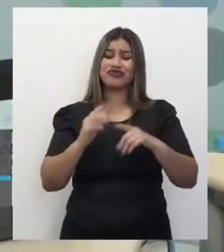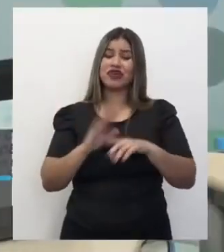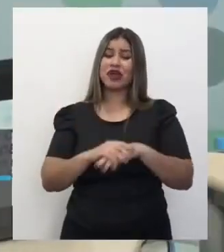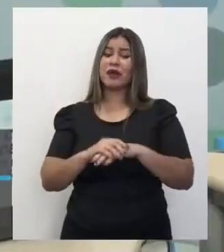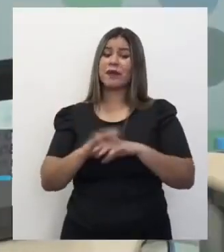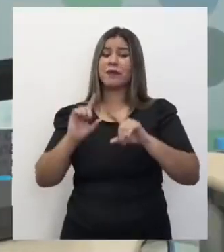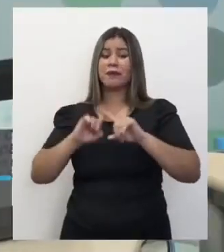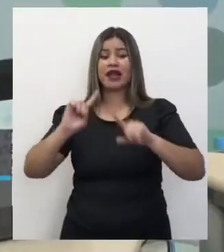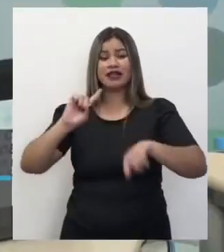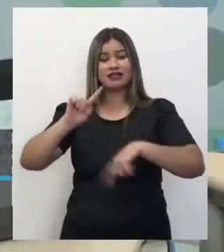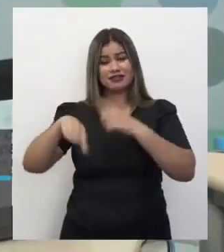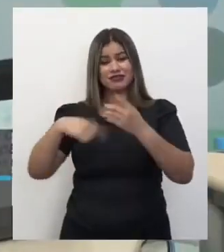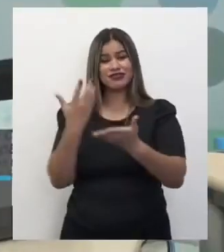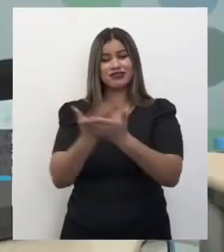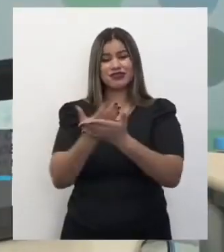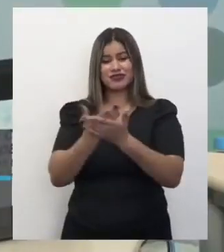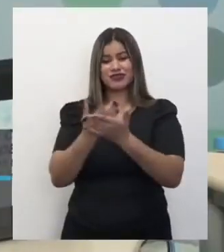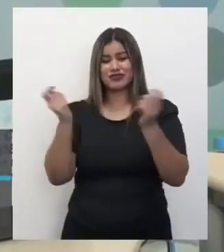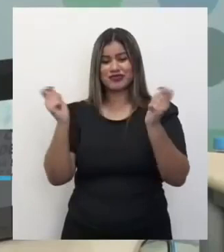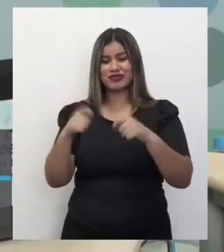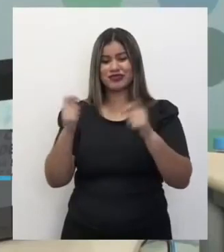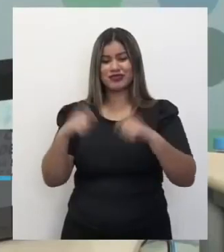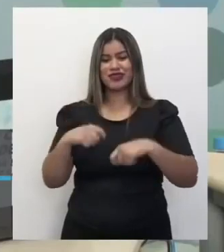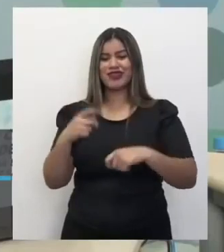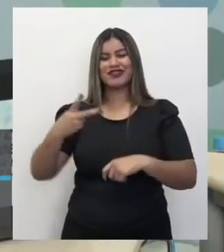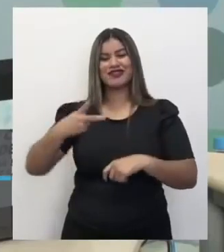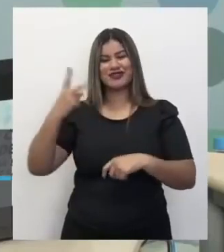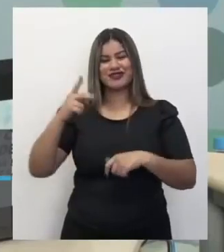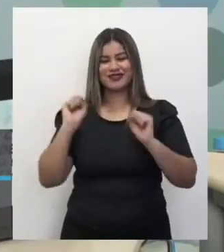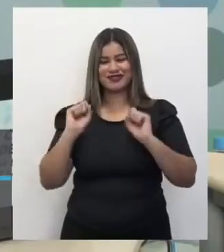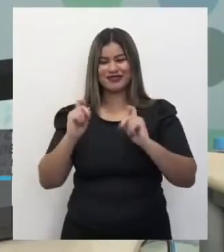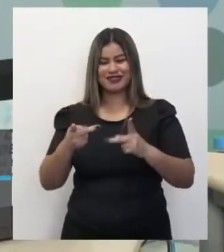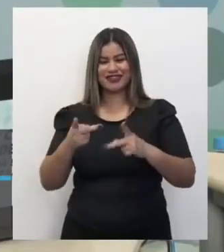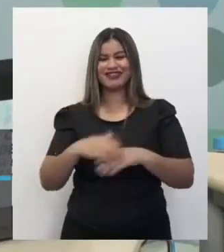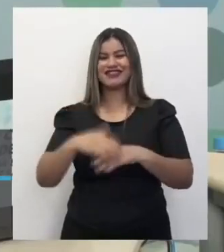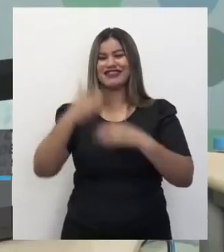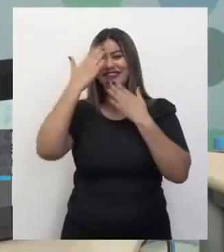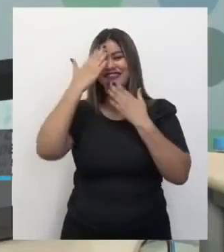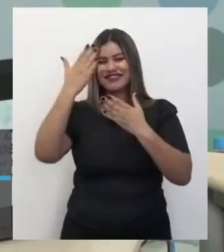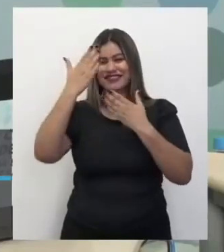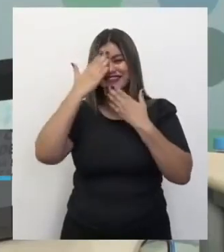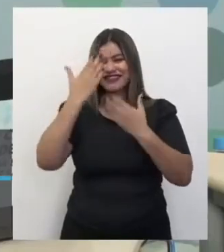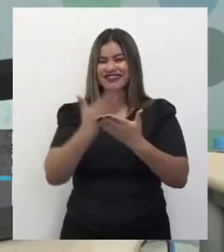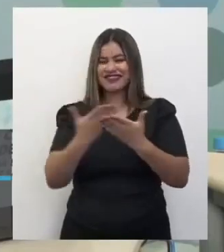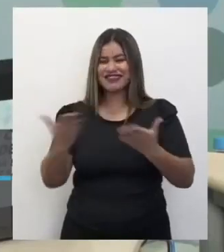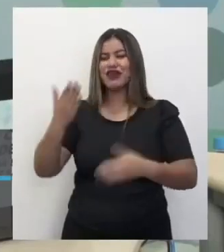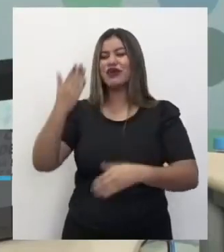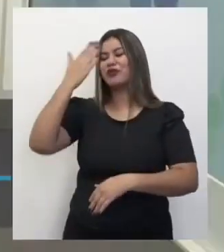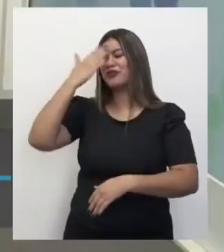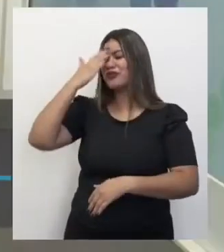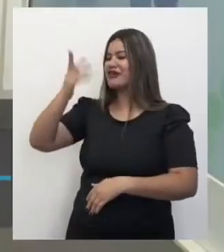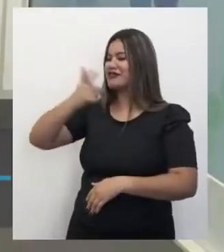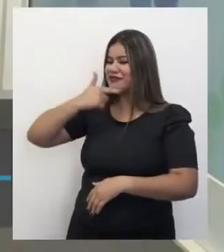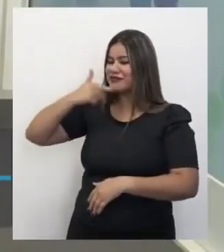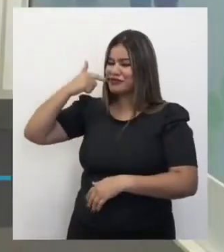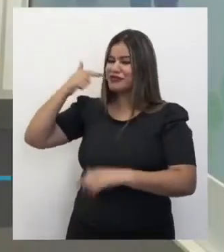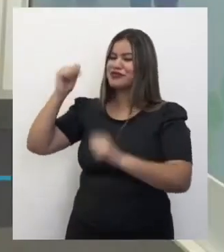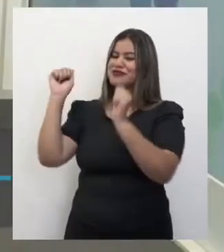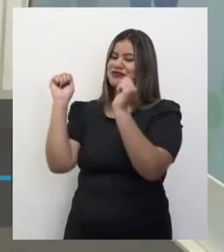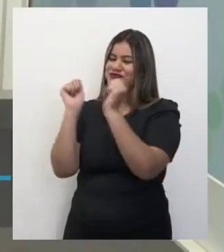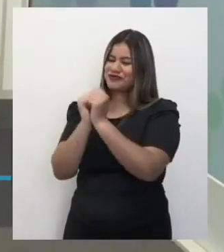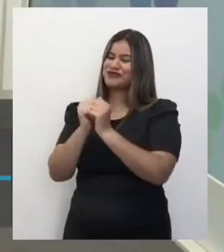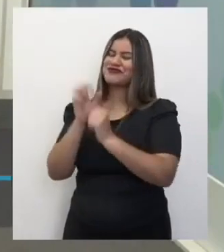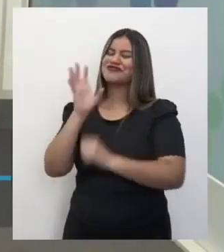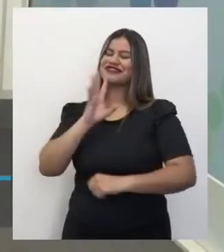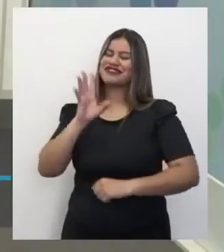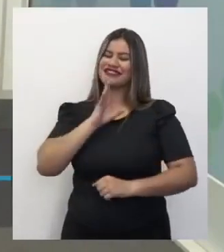vai deixar isso para uma outra aula. A gente vai continuar a fazer a parte 2, ok? Obrigada a vocês, obrigada a Boca, obrigada mesmo, foi muito